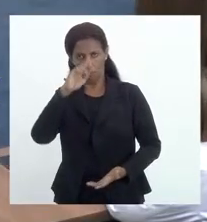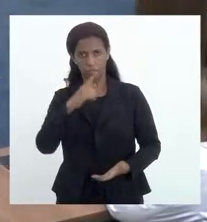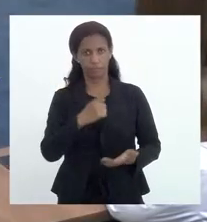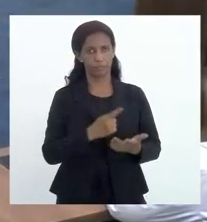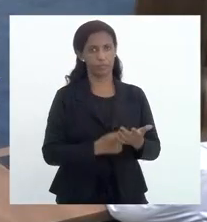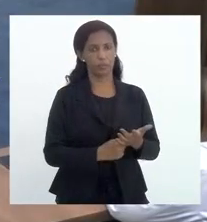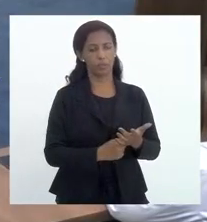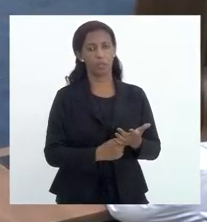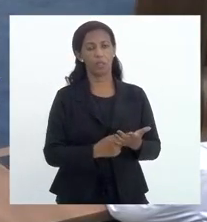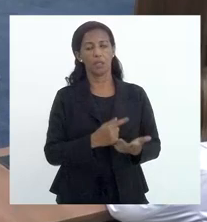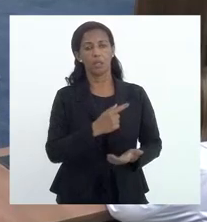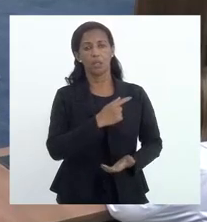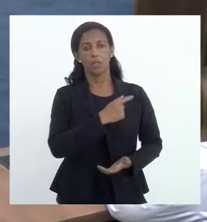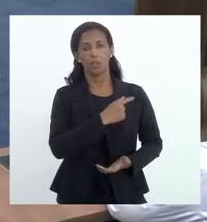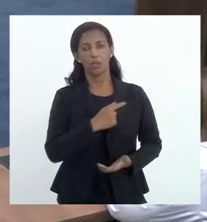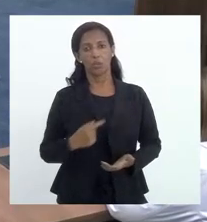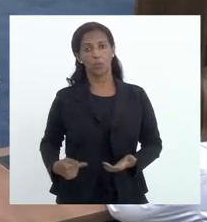Estado